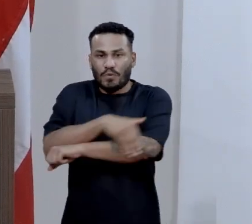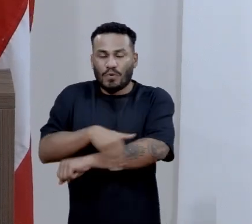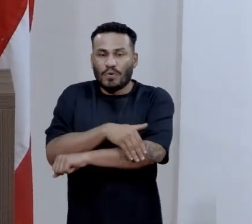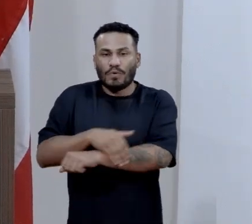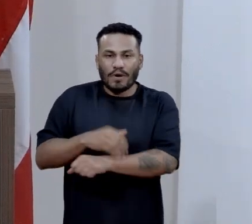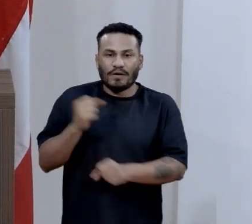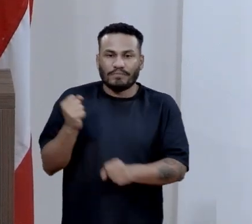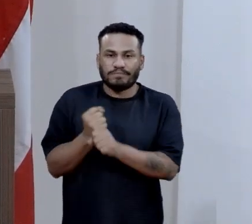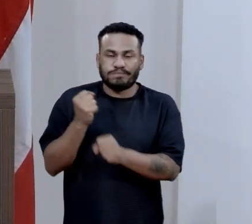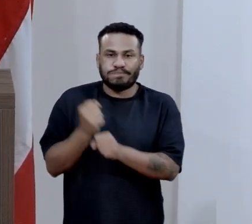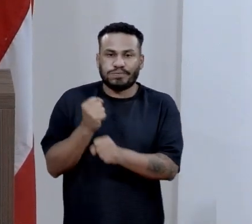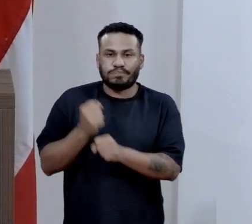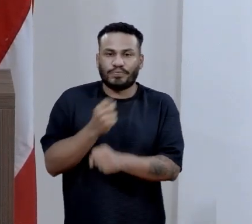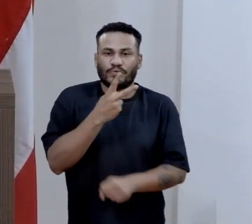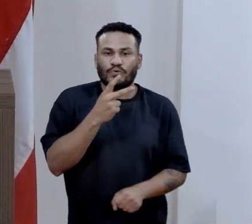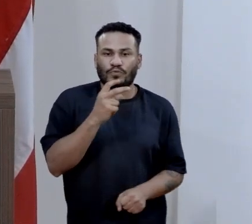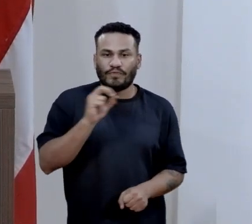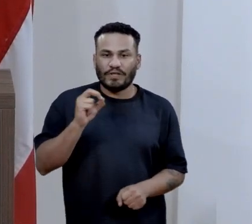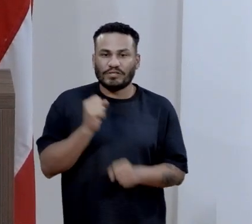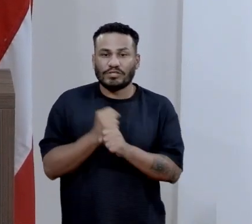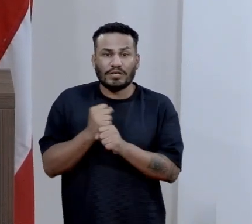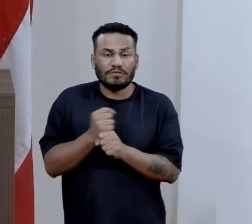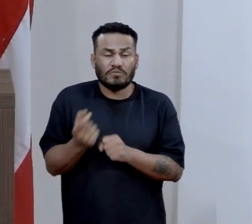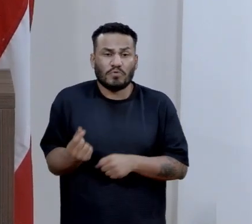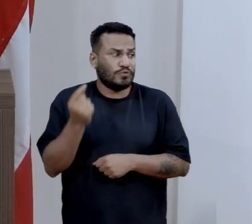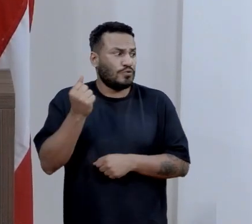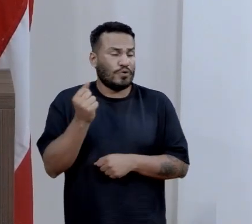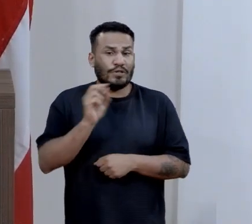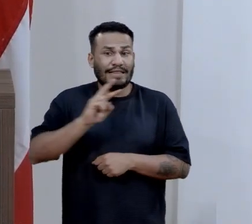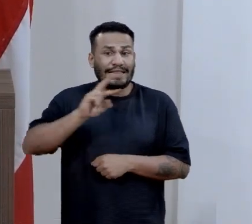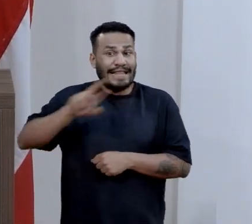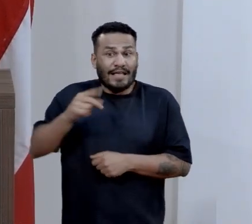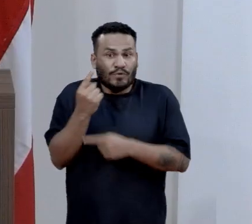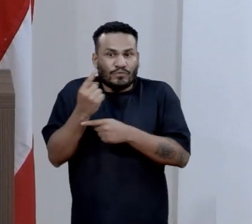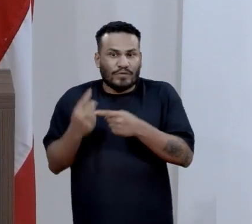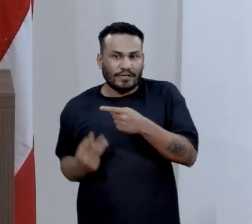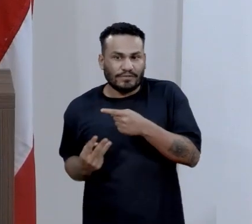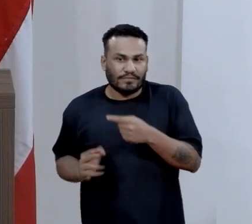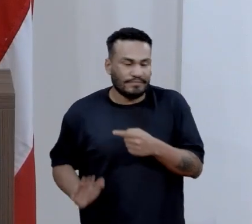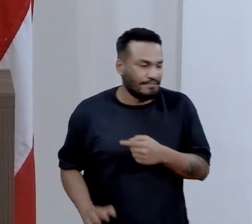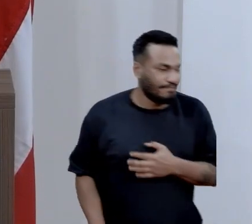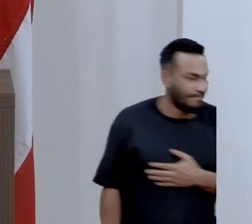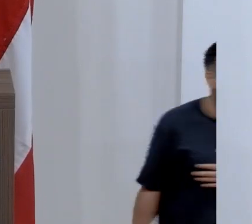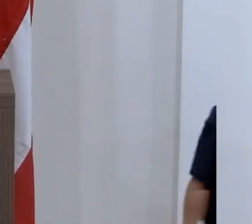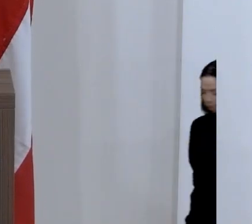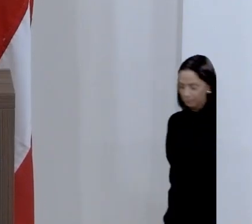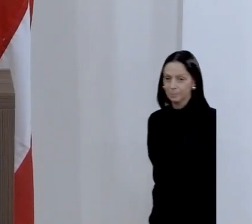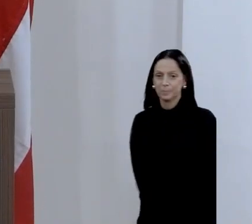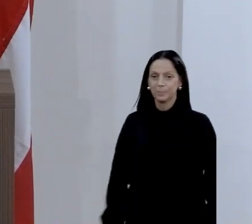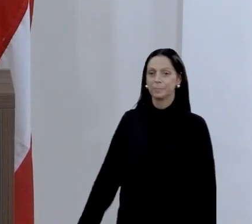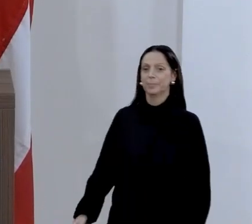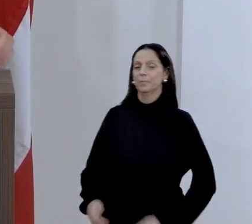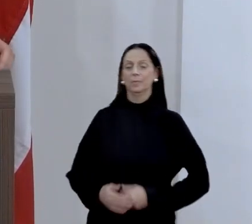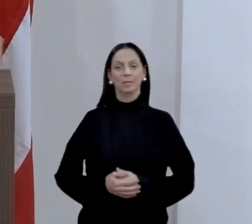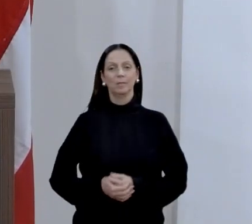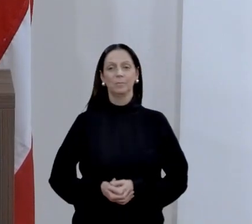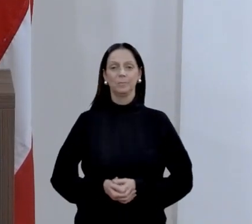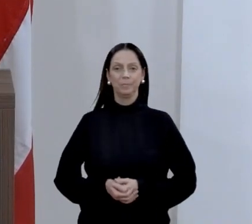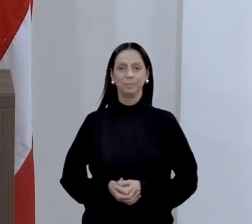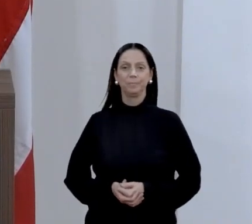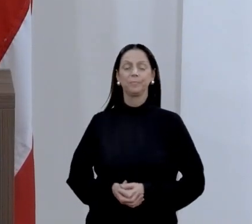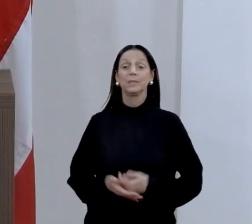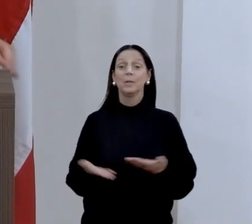2 décadas. Foram 2 décadas e não custou nem um terço dessa revitalização. Não foi nem um terço dessa